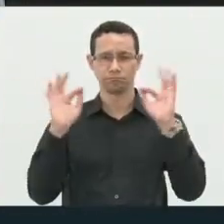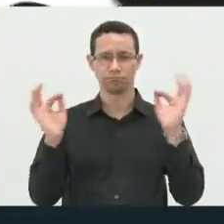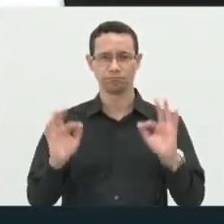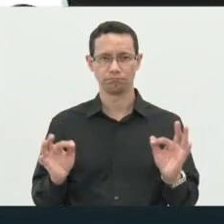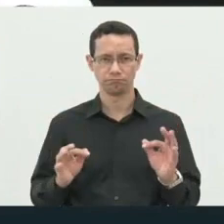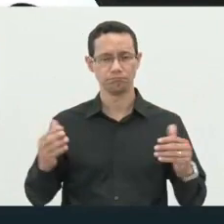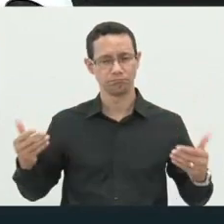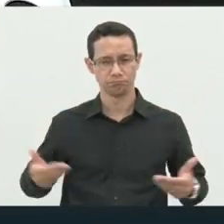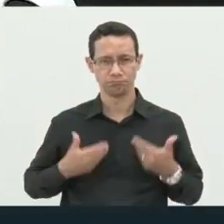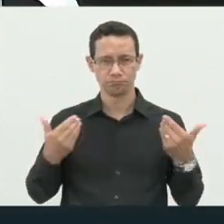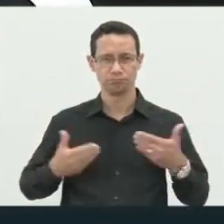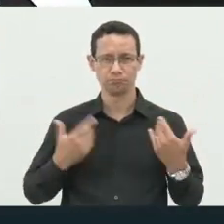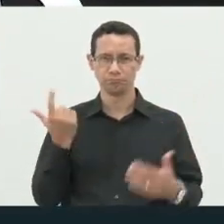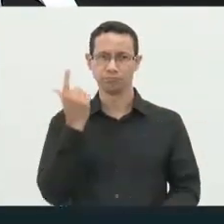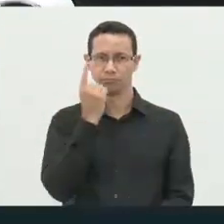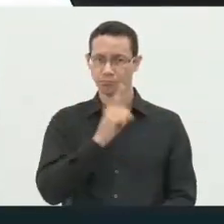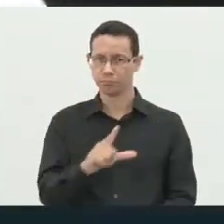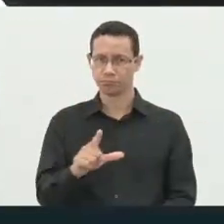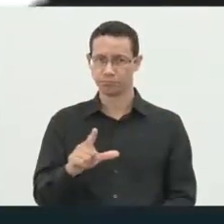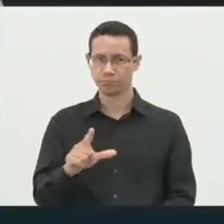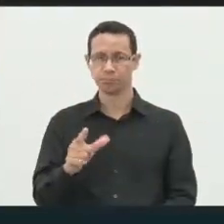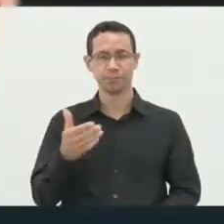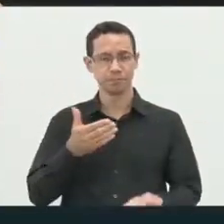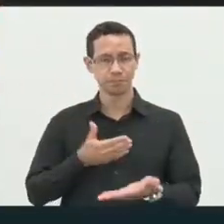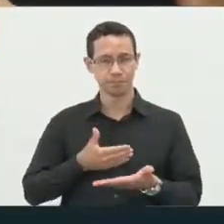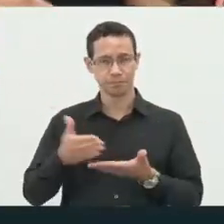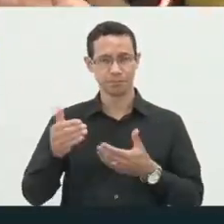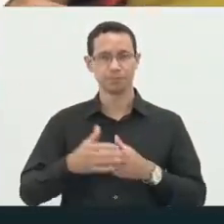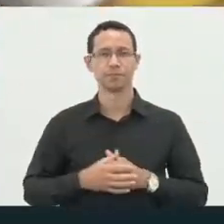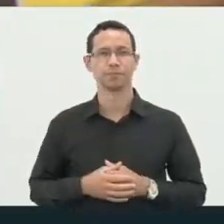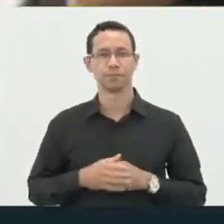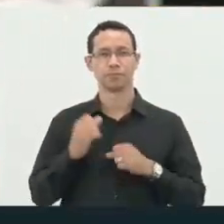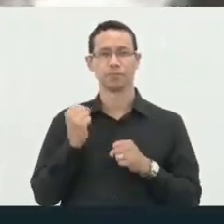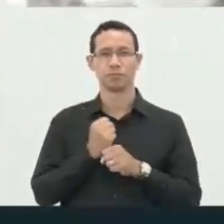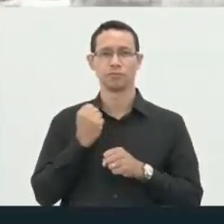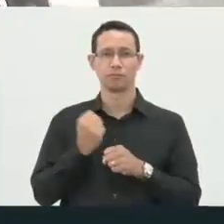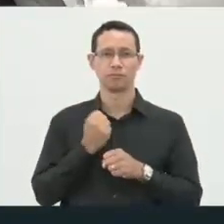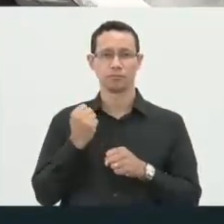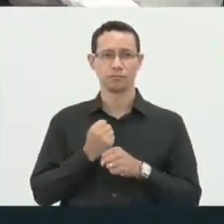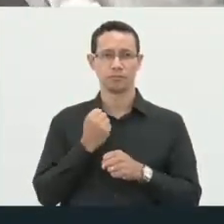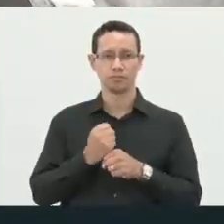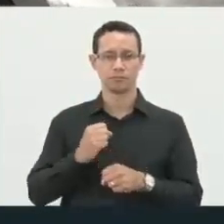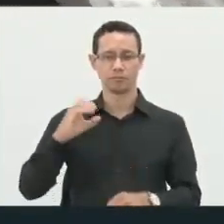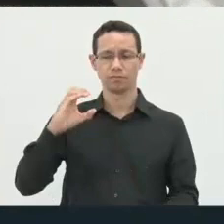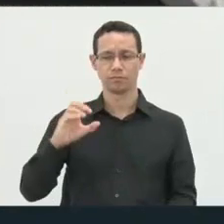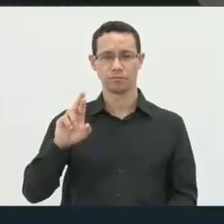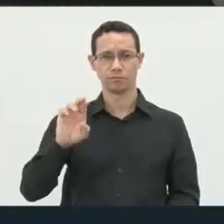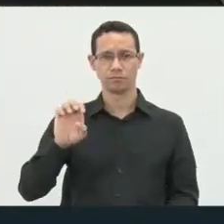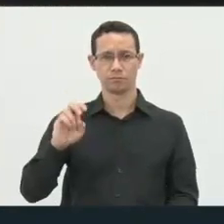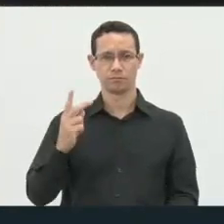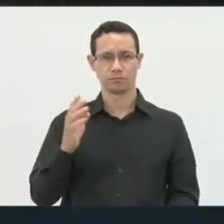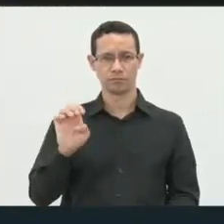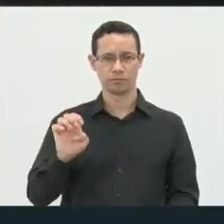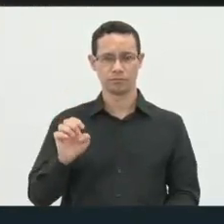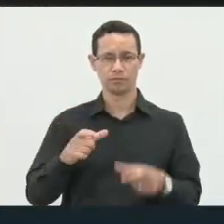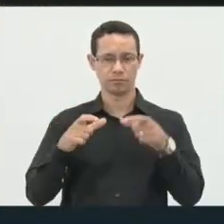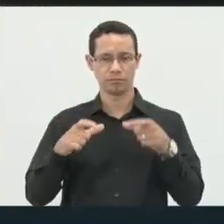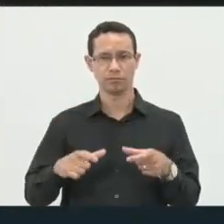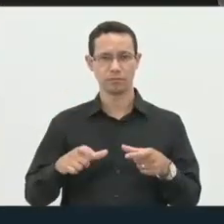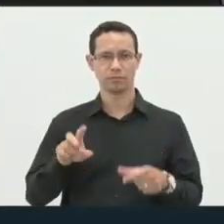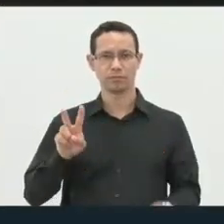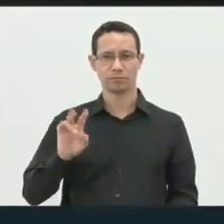alegria a inauguração da obra da creche do Vila Branca